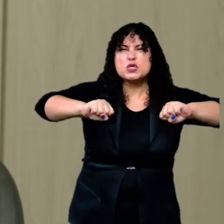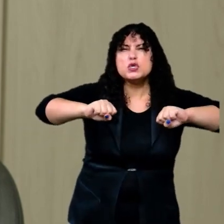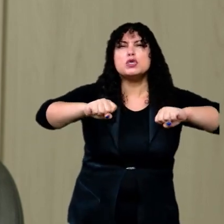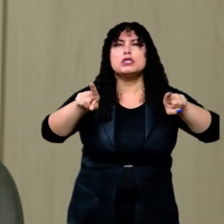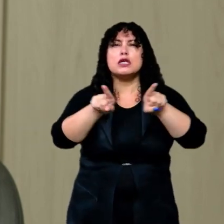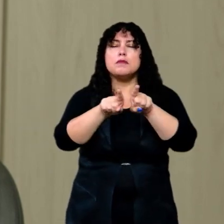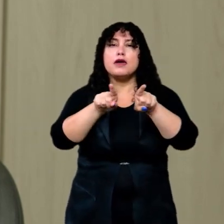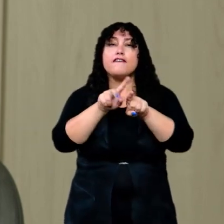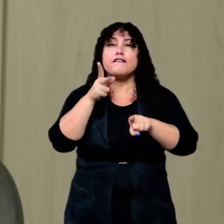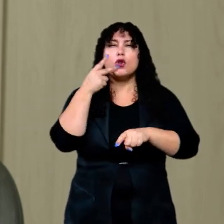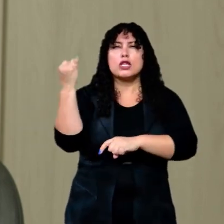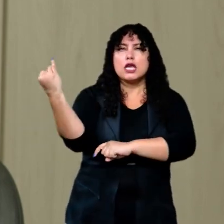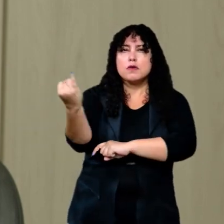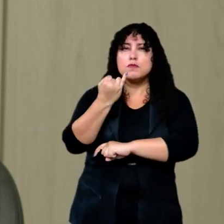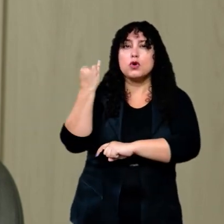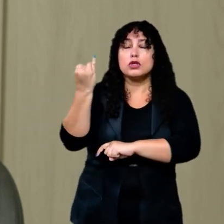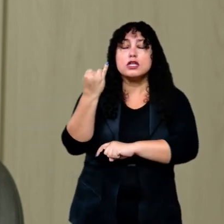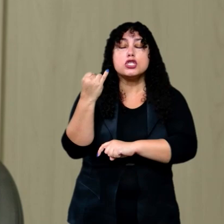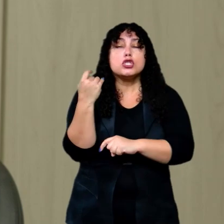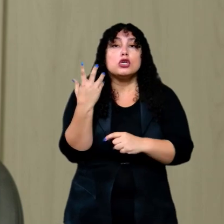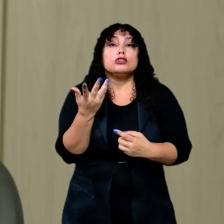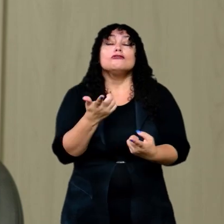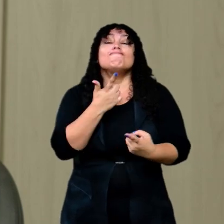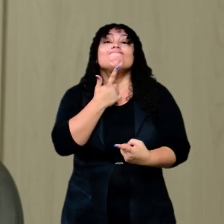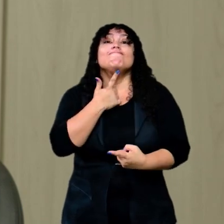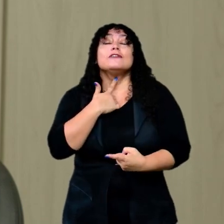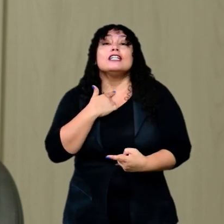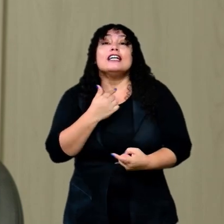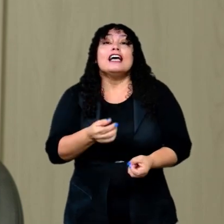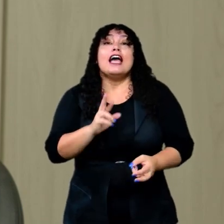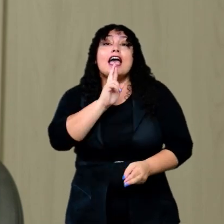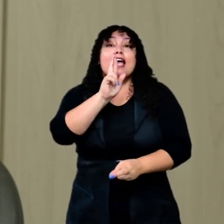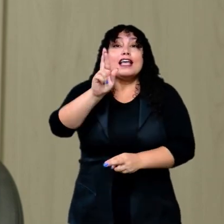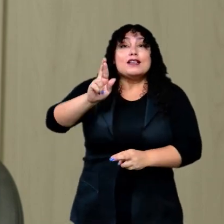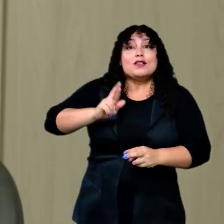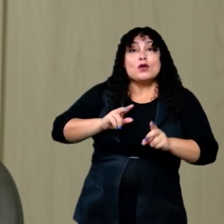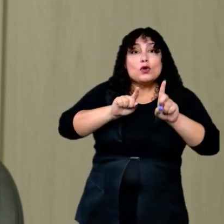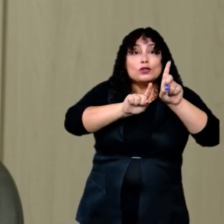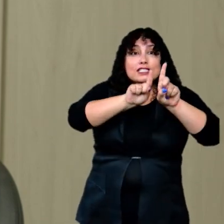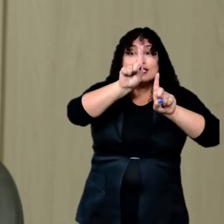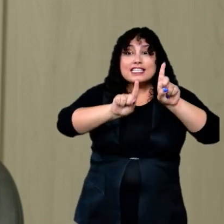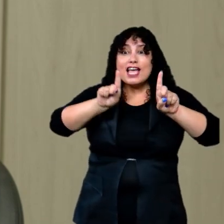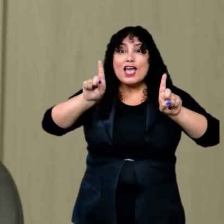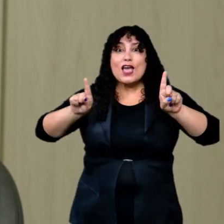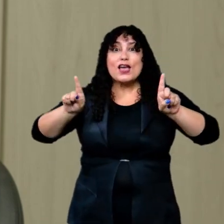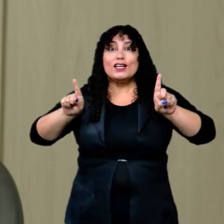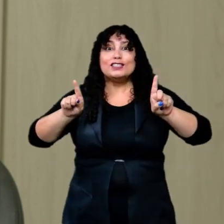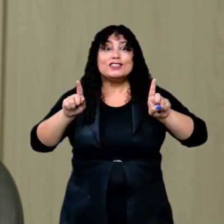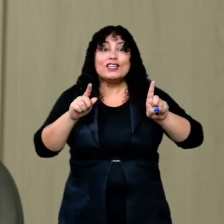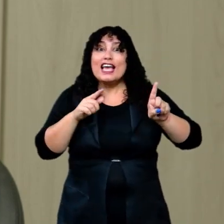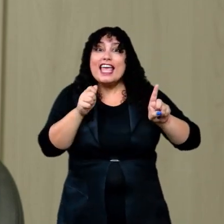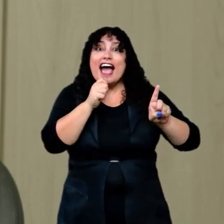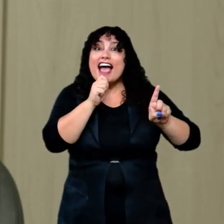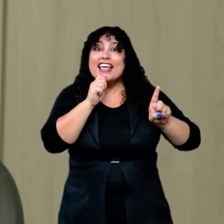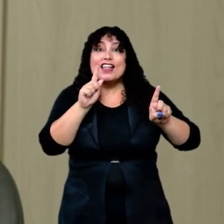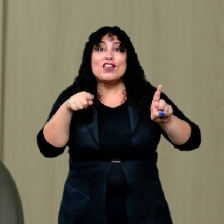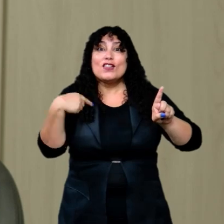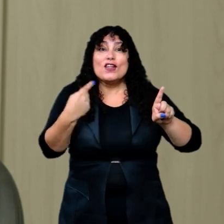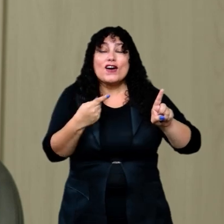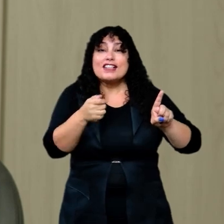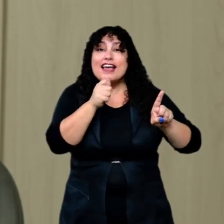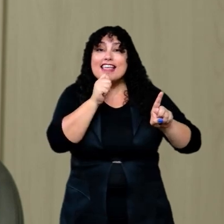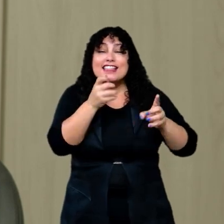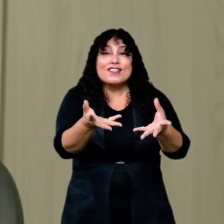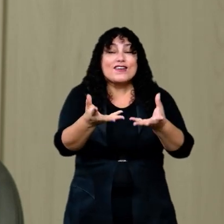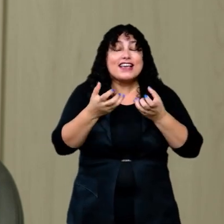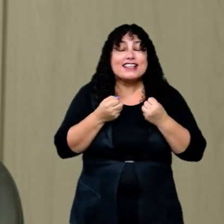da importância disso. Então, estou louca para receber esse resultado do censo, que sai todos e não sai o nosso. Mas,